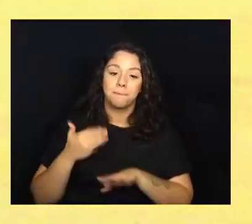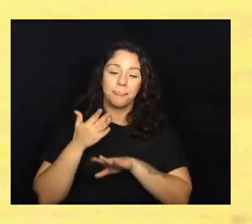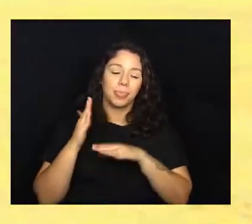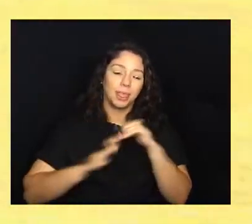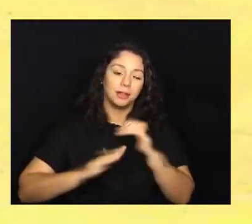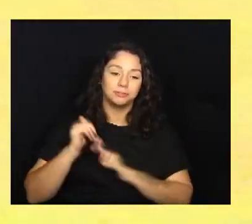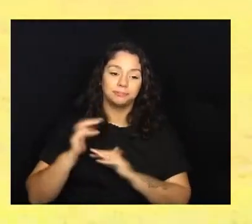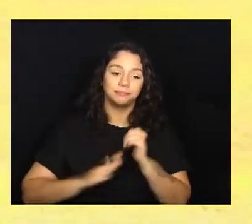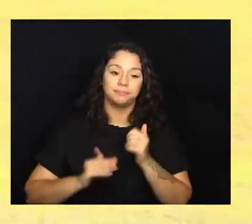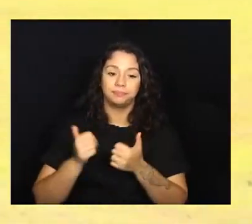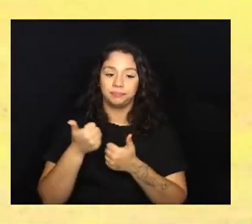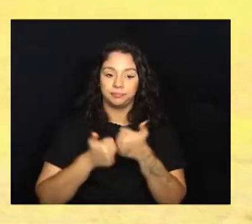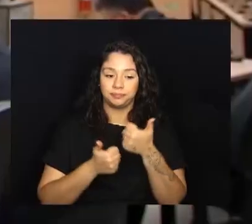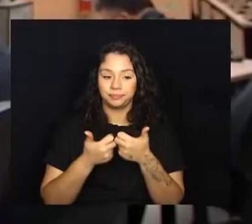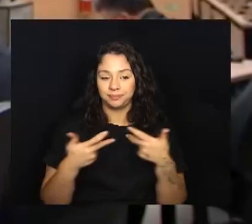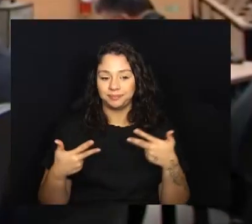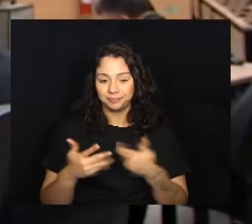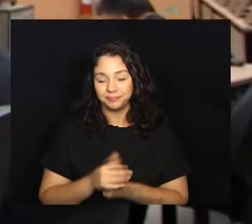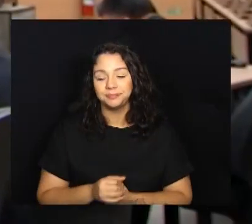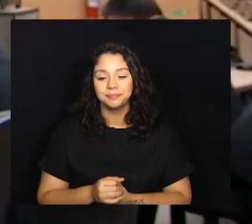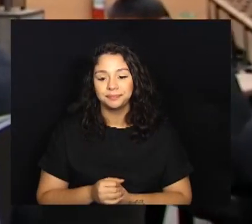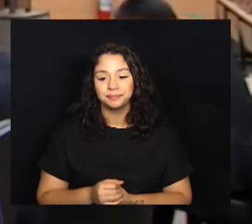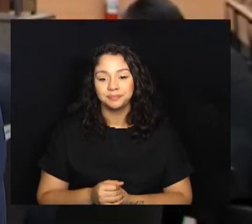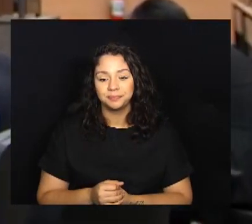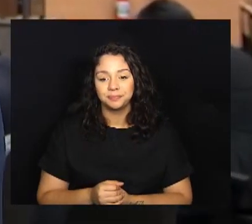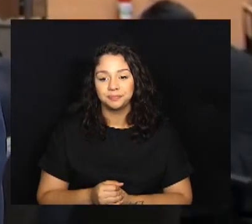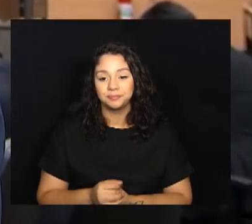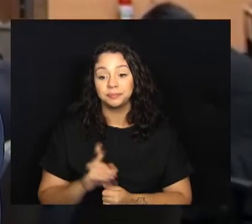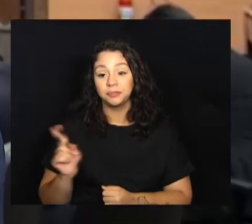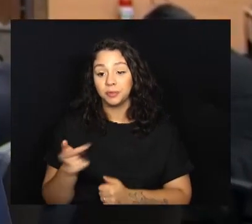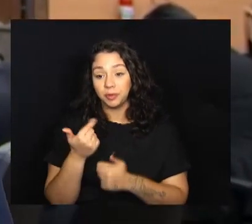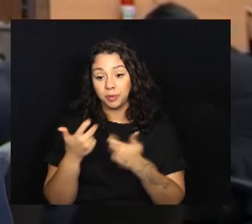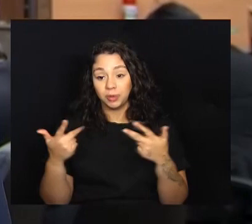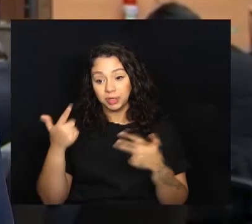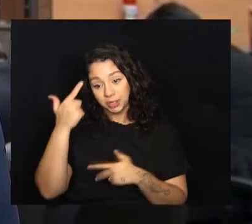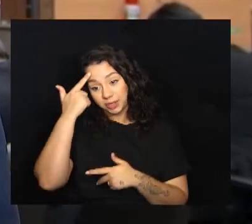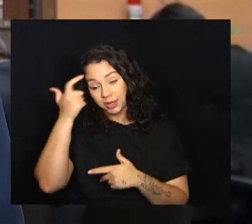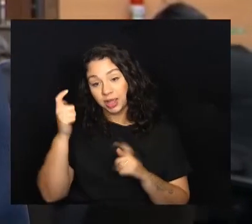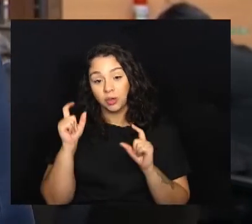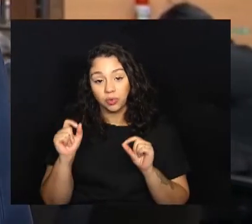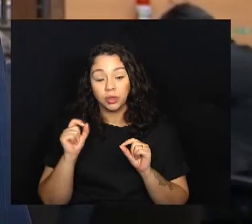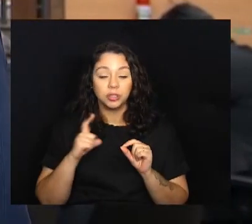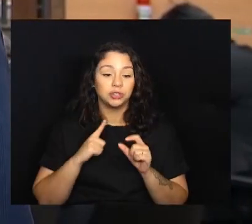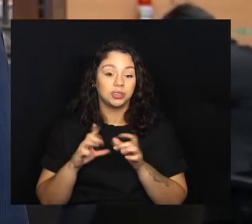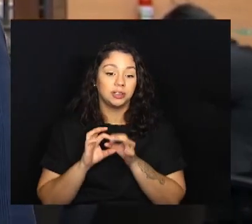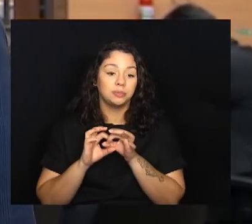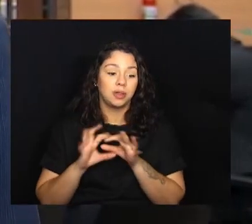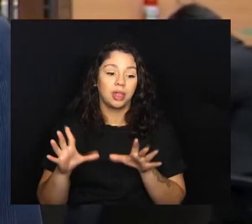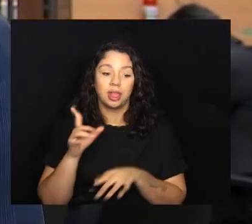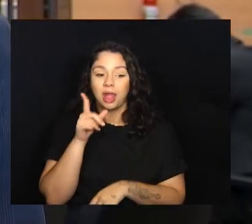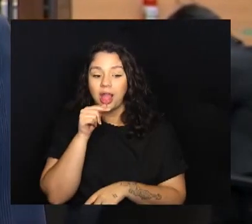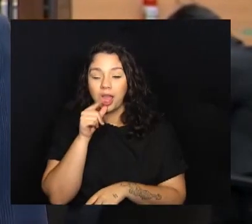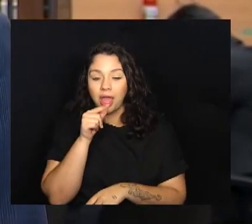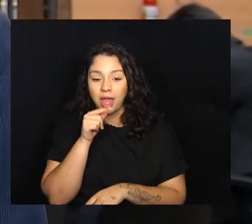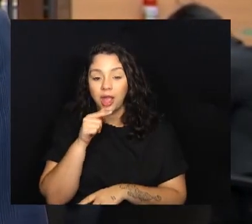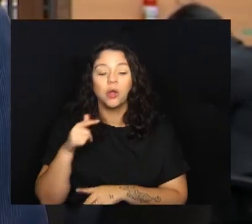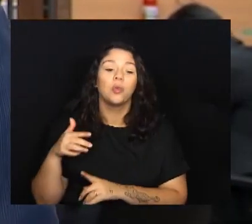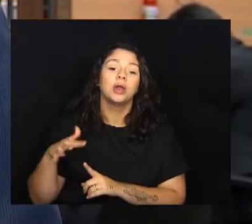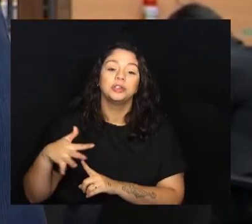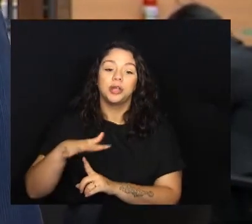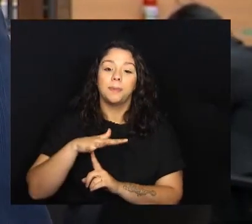atividades esportivas. Uma das ideias que nós tivemos foi disponibilizar águas também em praças de